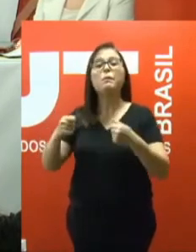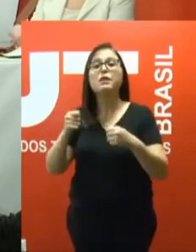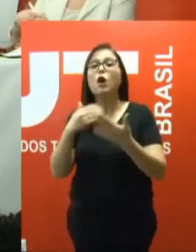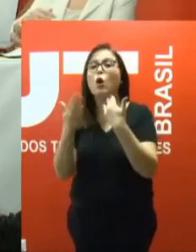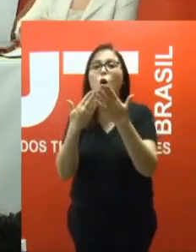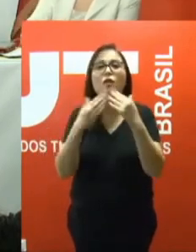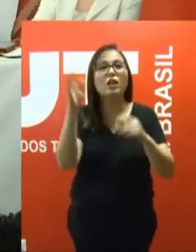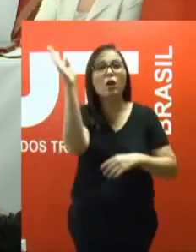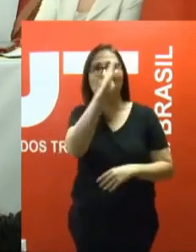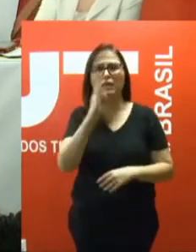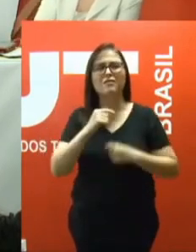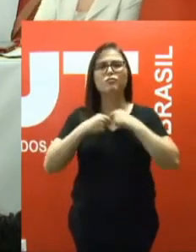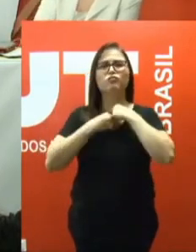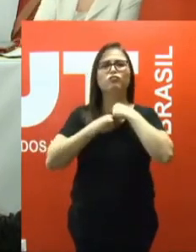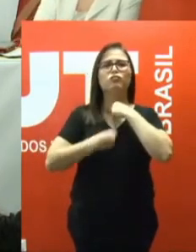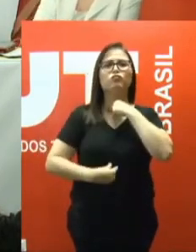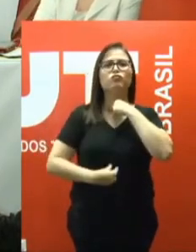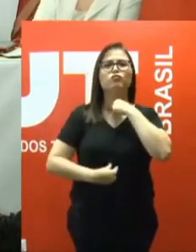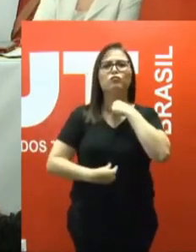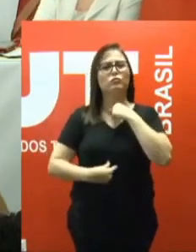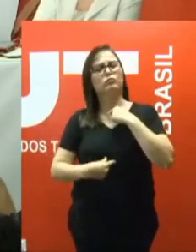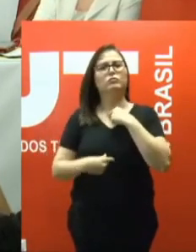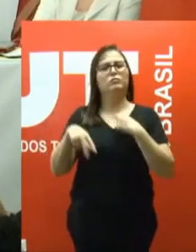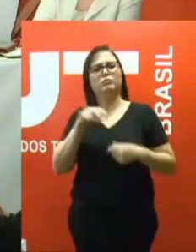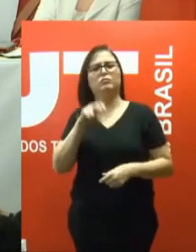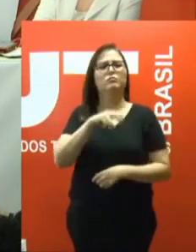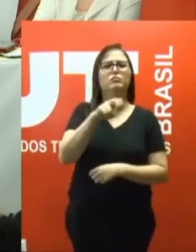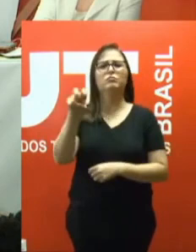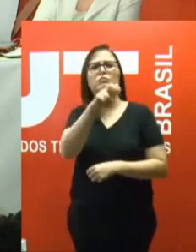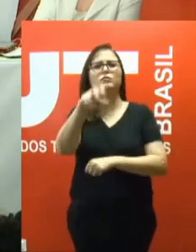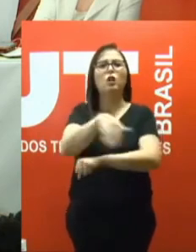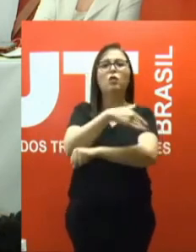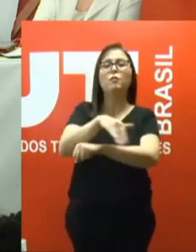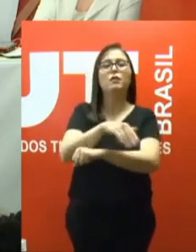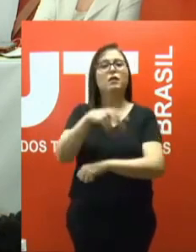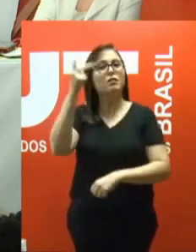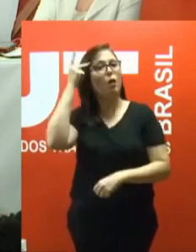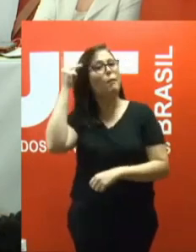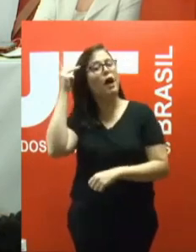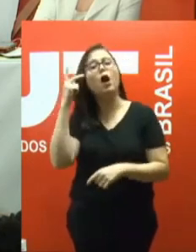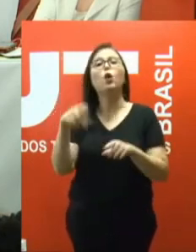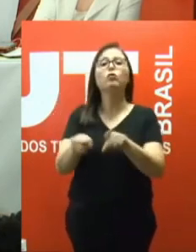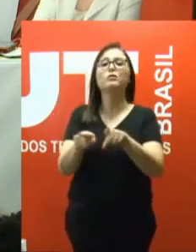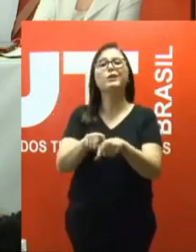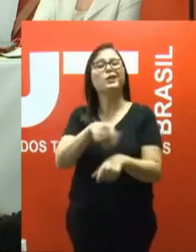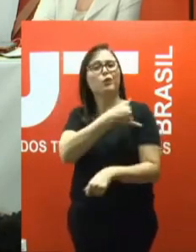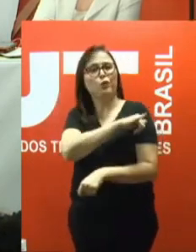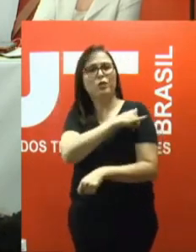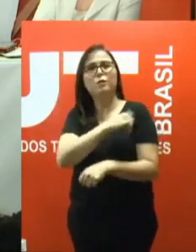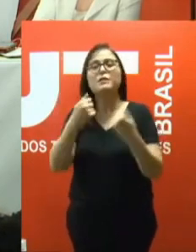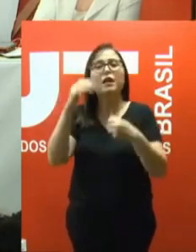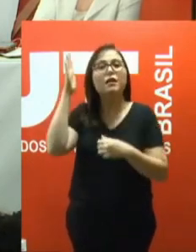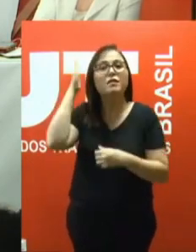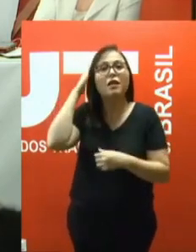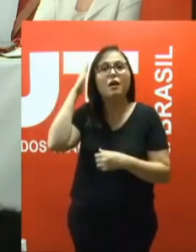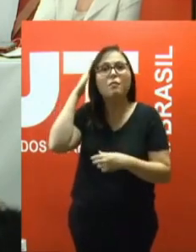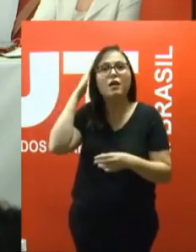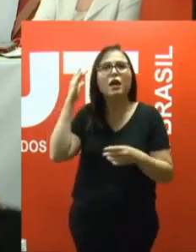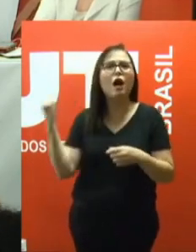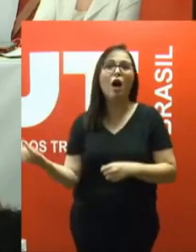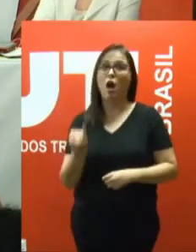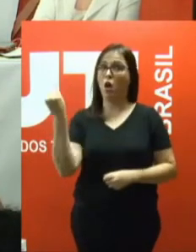o cara de gravata, sabe, que está andando na rua de São Paulo e do Rio, que tem que saber o significado da Petrobras para esse